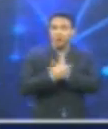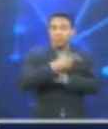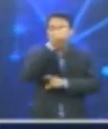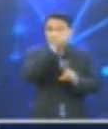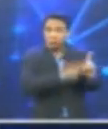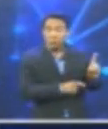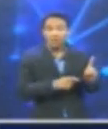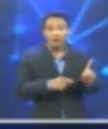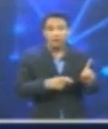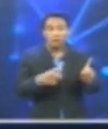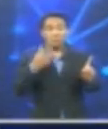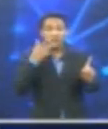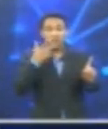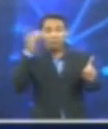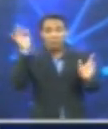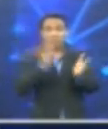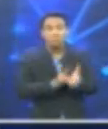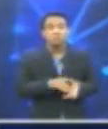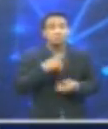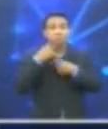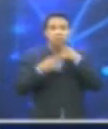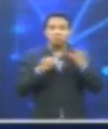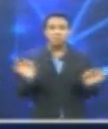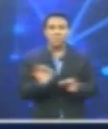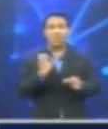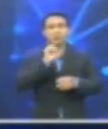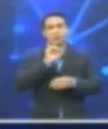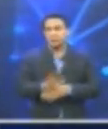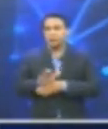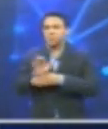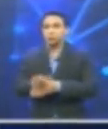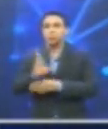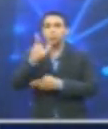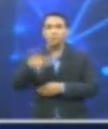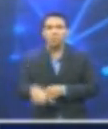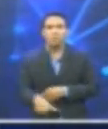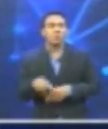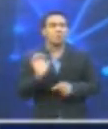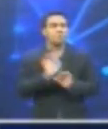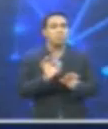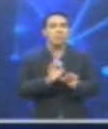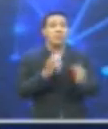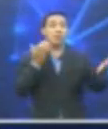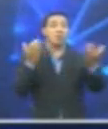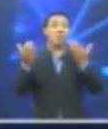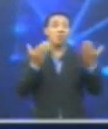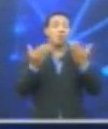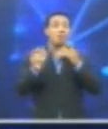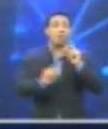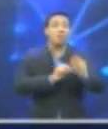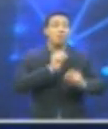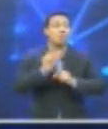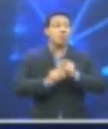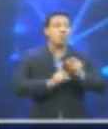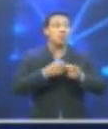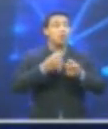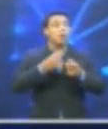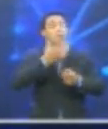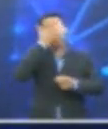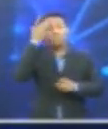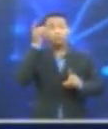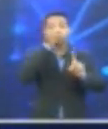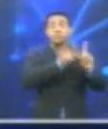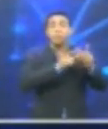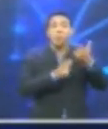um resultado prático, uma realização em favor do Rio Grande do Norte, e comparou de maneira muito infeliz com o vice-presidente Michel Temer, que tem uma grande